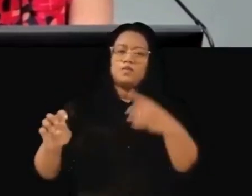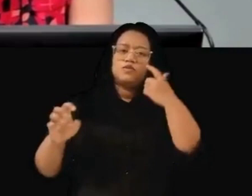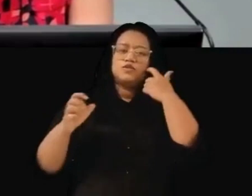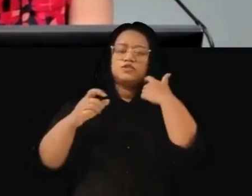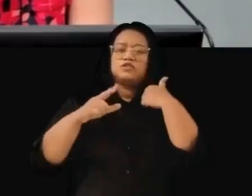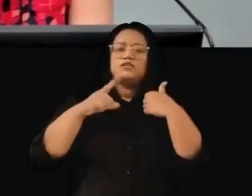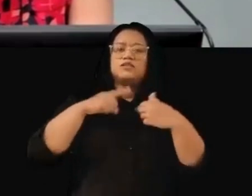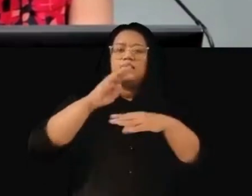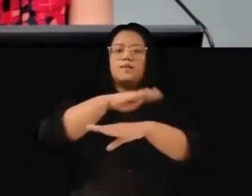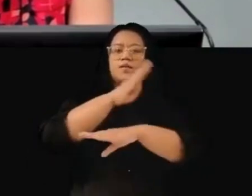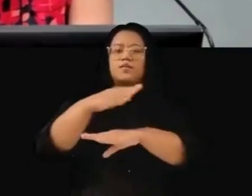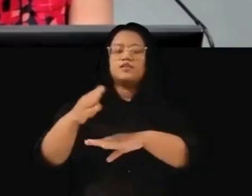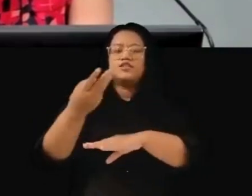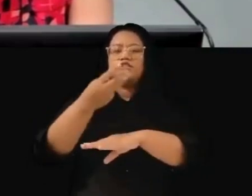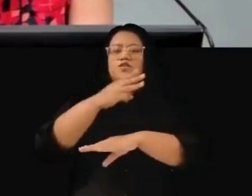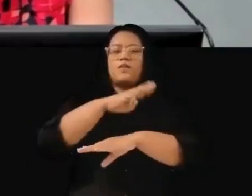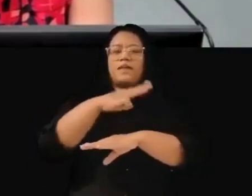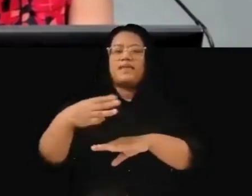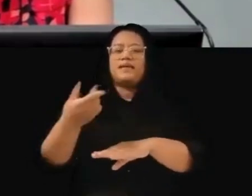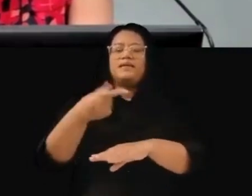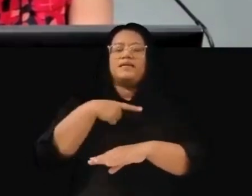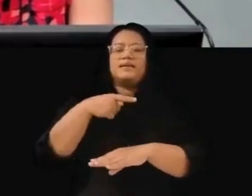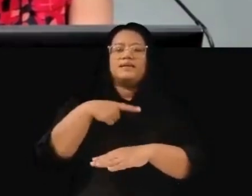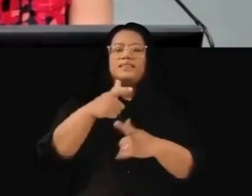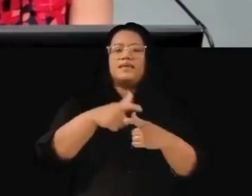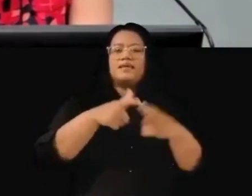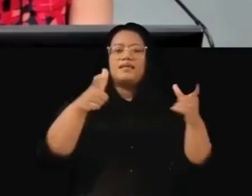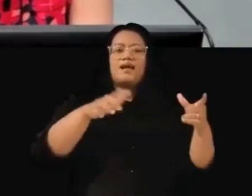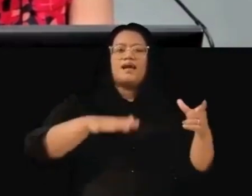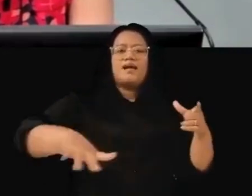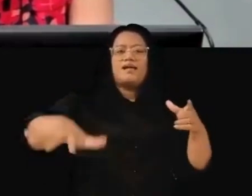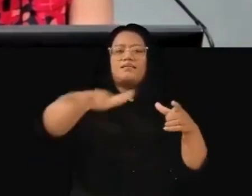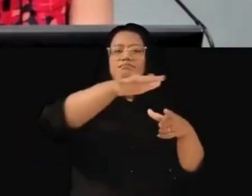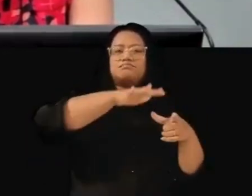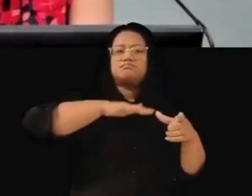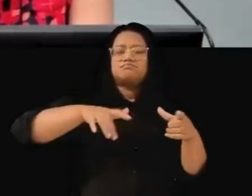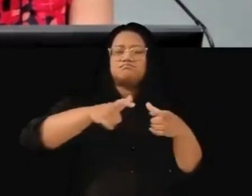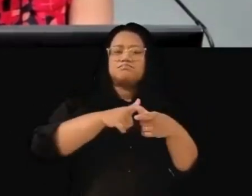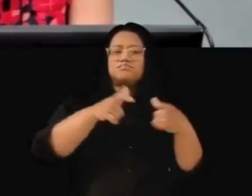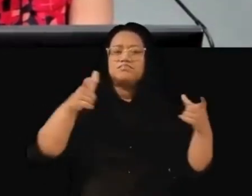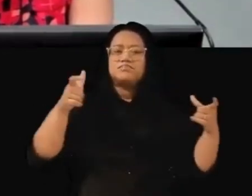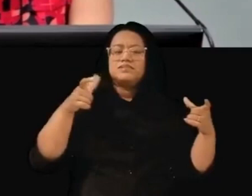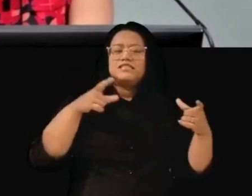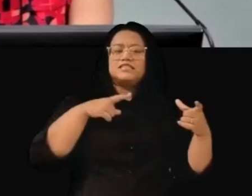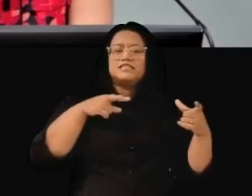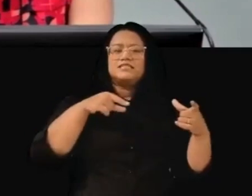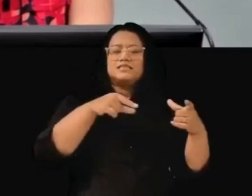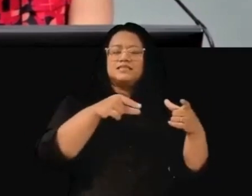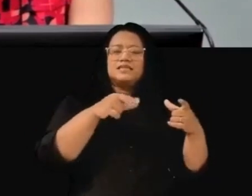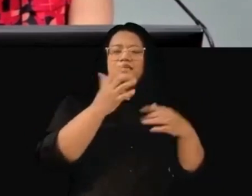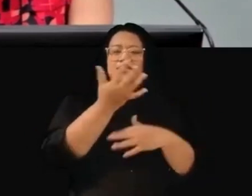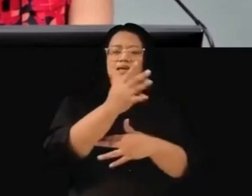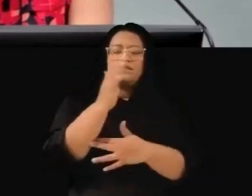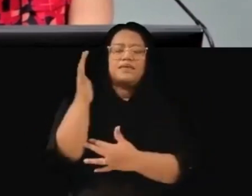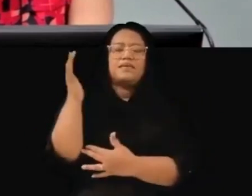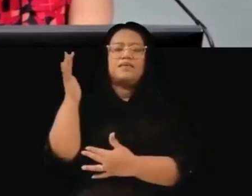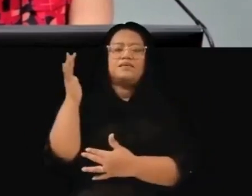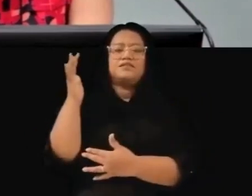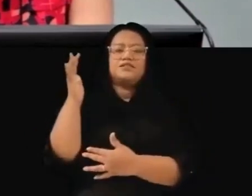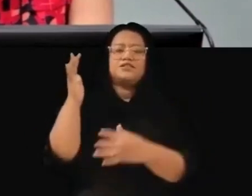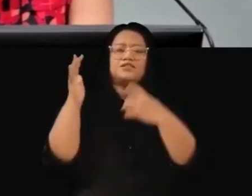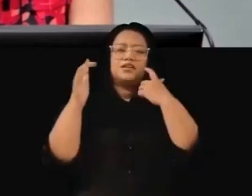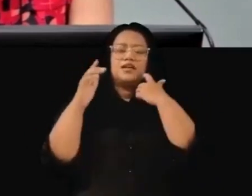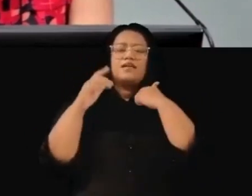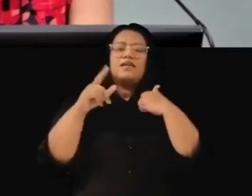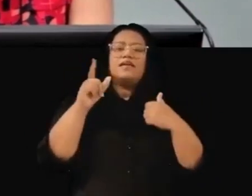Brumadinho, Mariana, nós estamos falando de áreas enormes com um passivo ambiental absolutamente